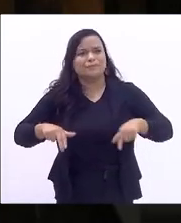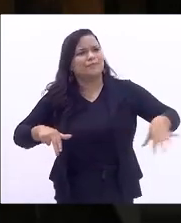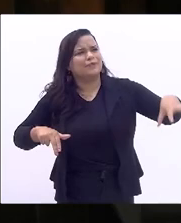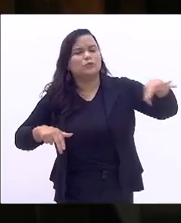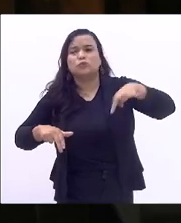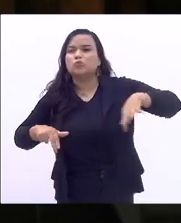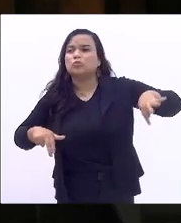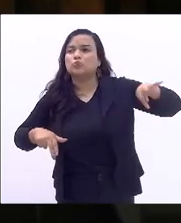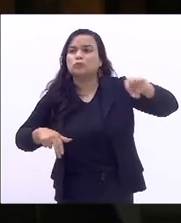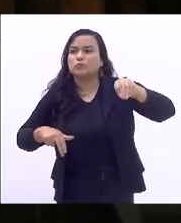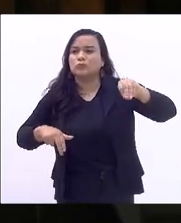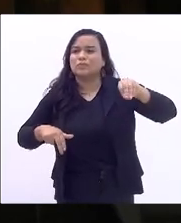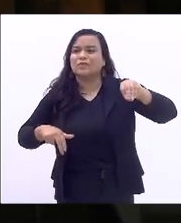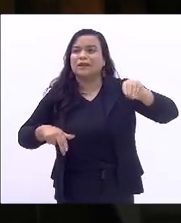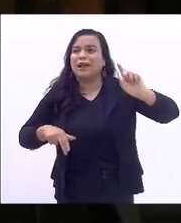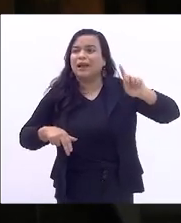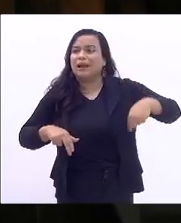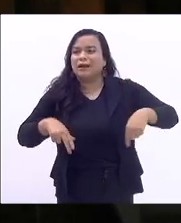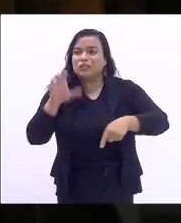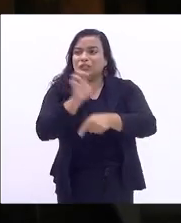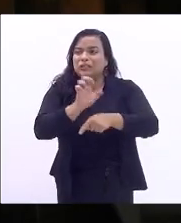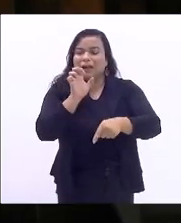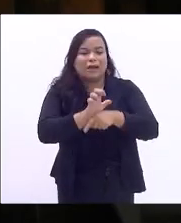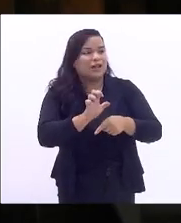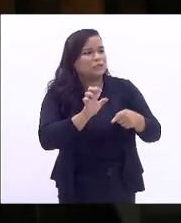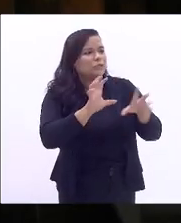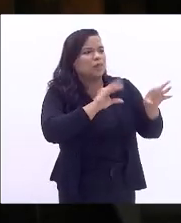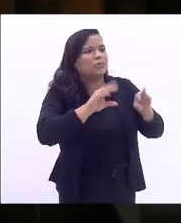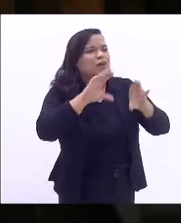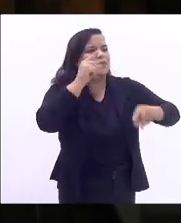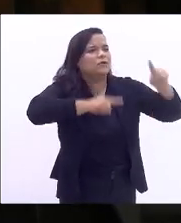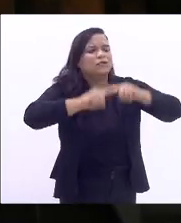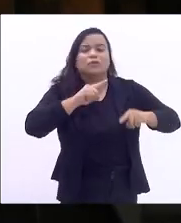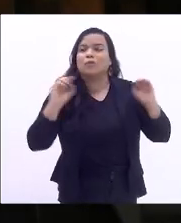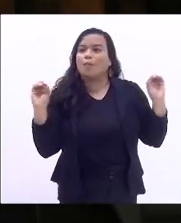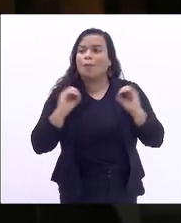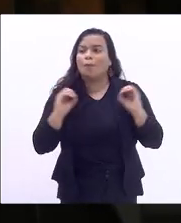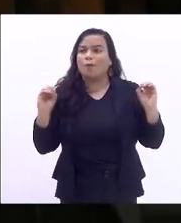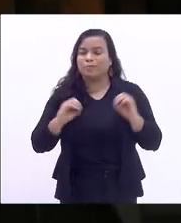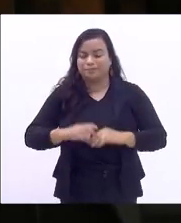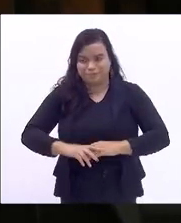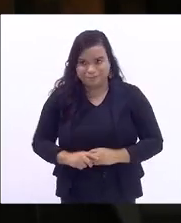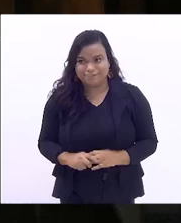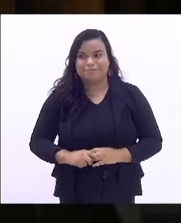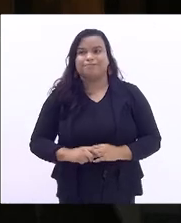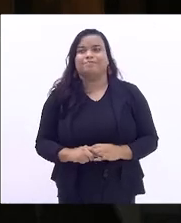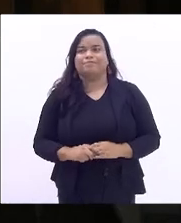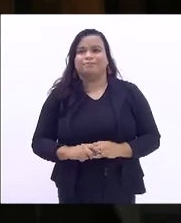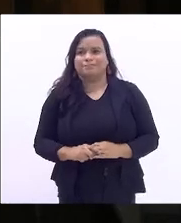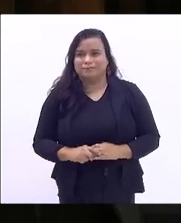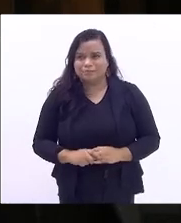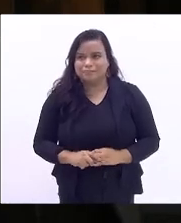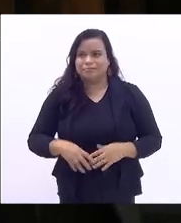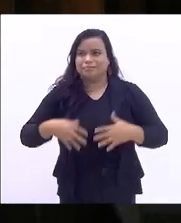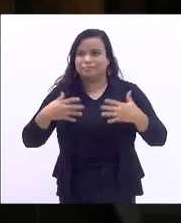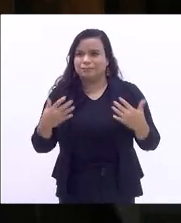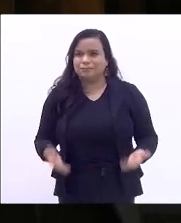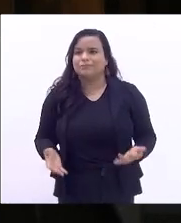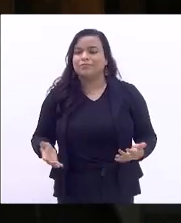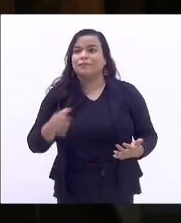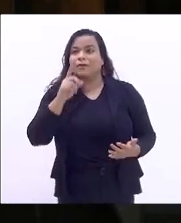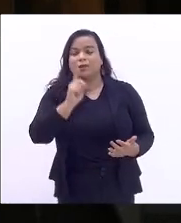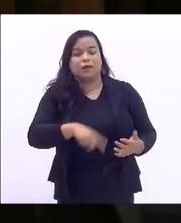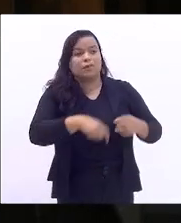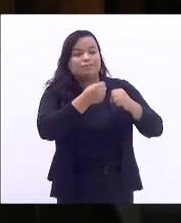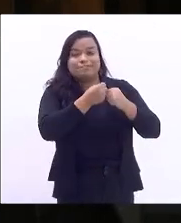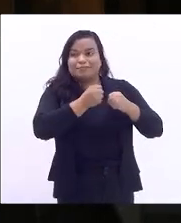virou Território Sem estado Sem Lei onde o maior Santuário